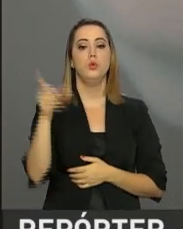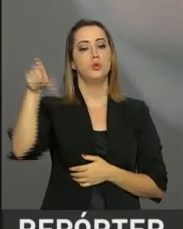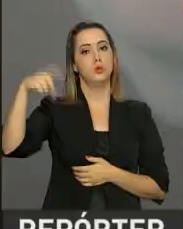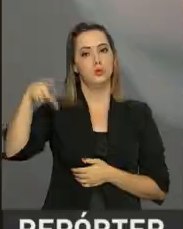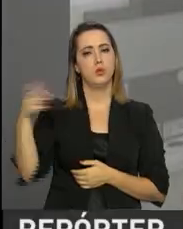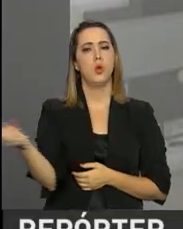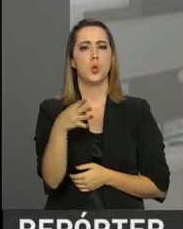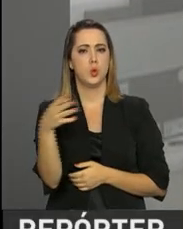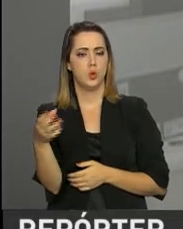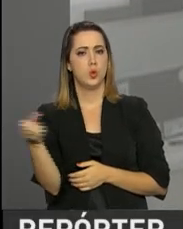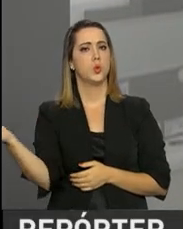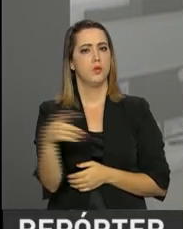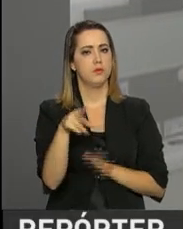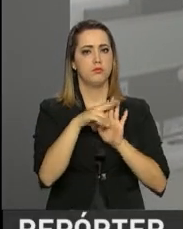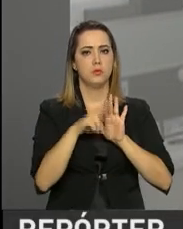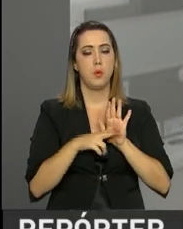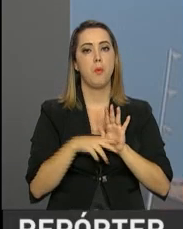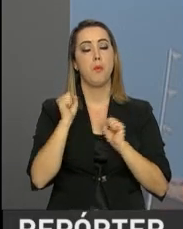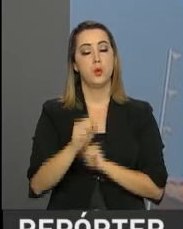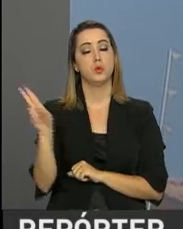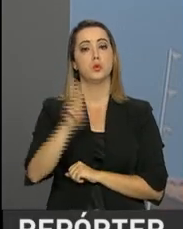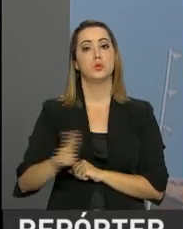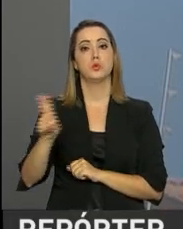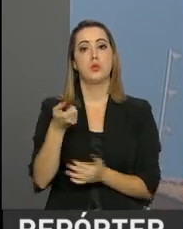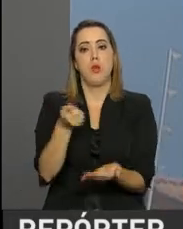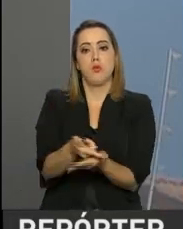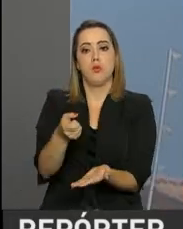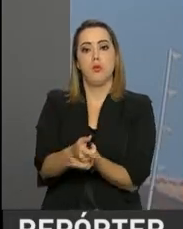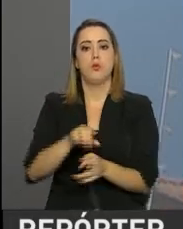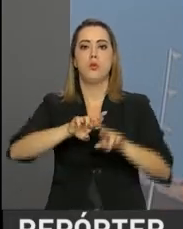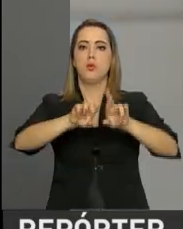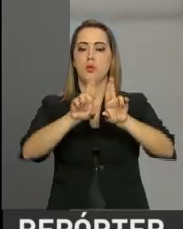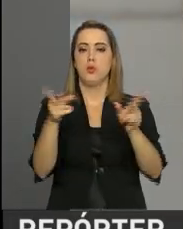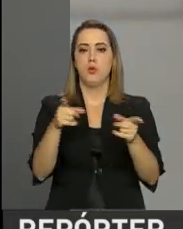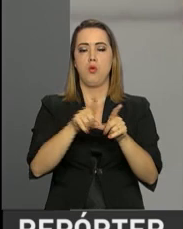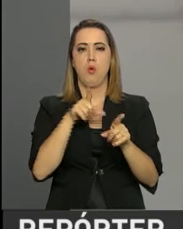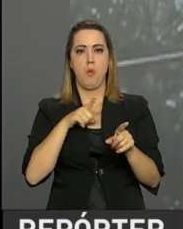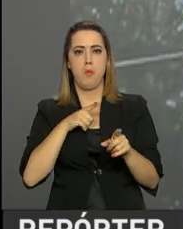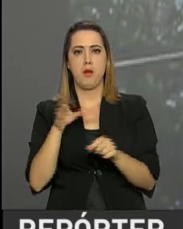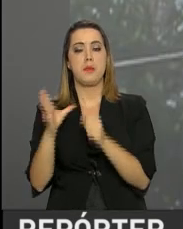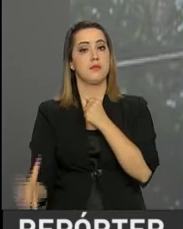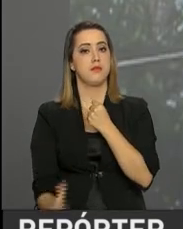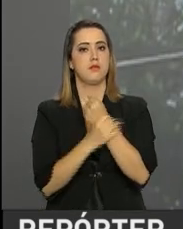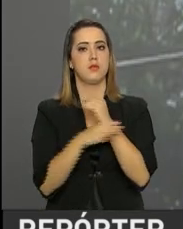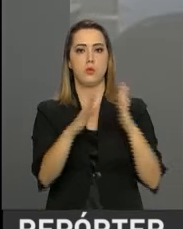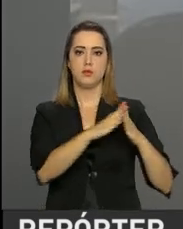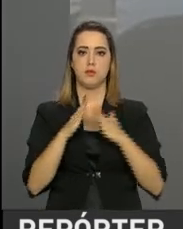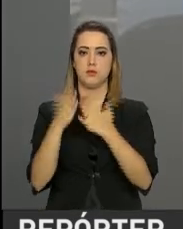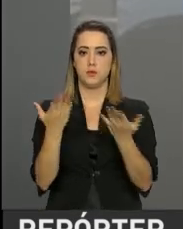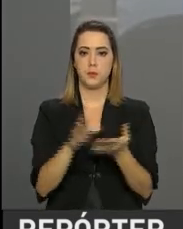algumas novidades quem quiser pode usar o crédito para comprar equipamentos de segurança residencial como câmeras e cercas elétricas